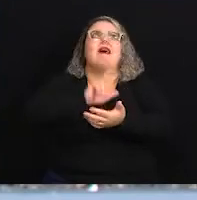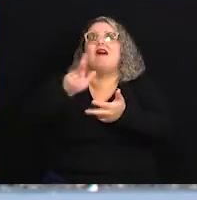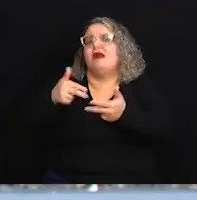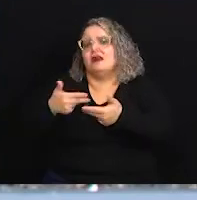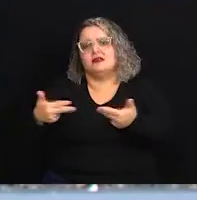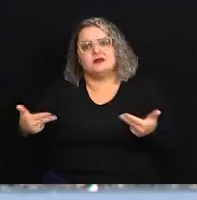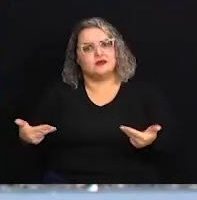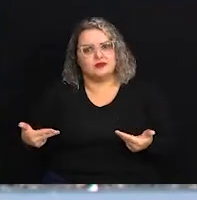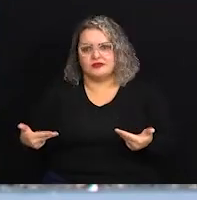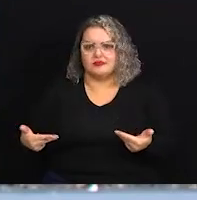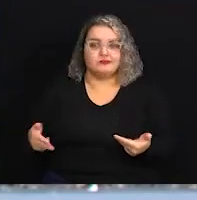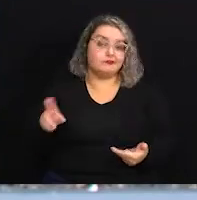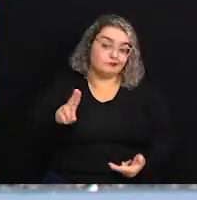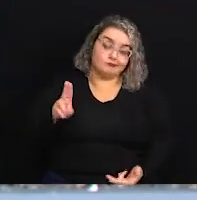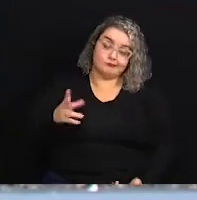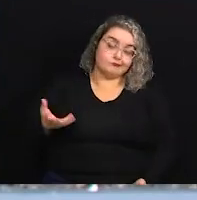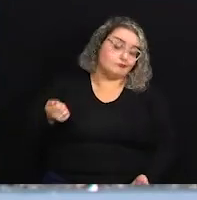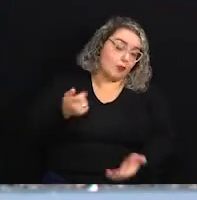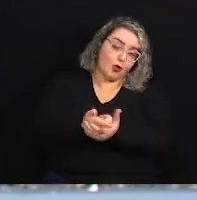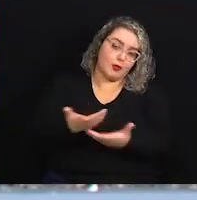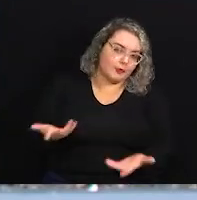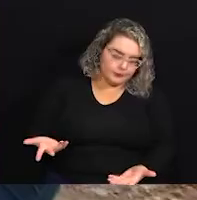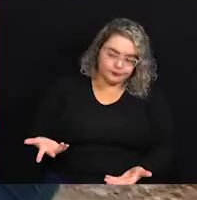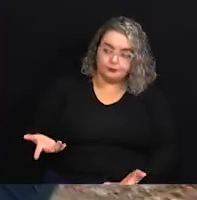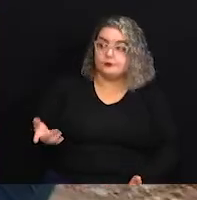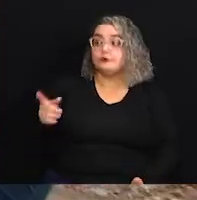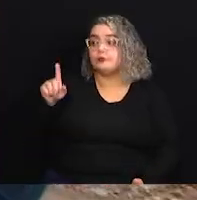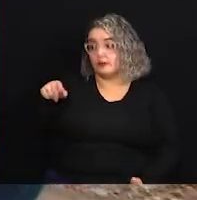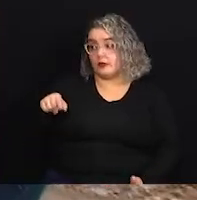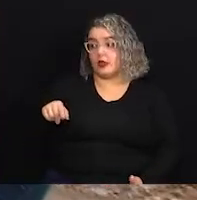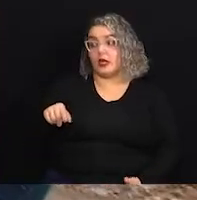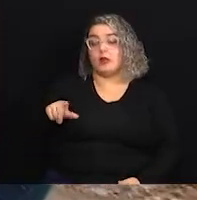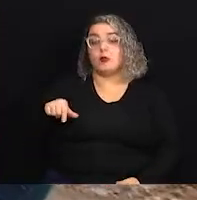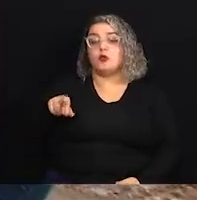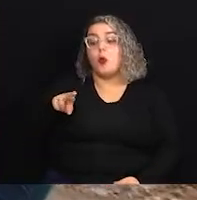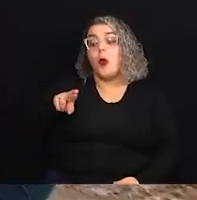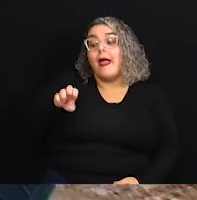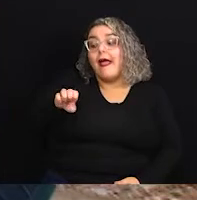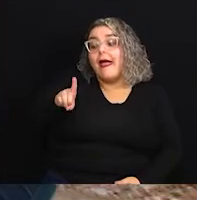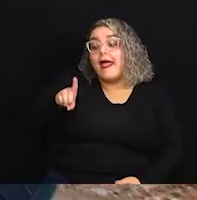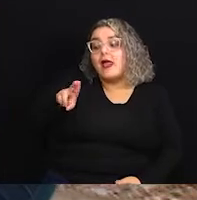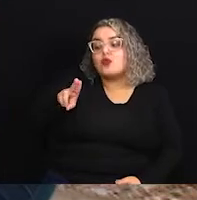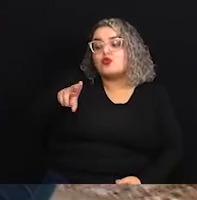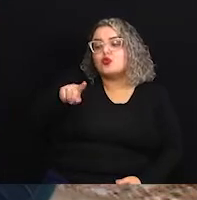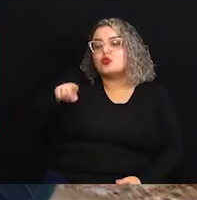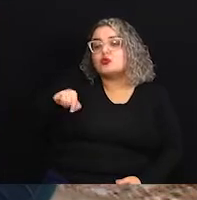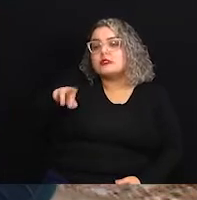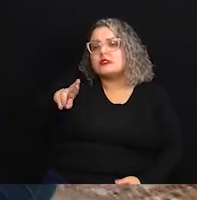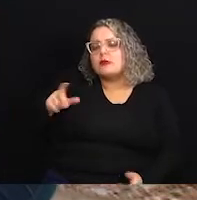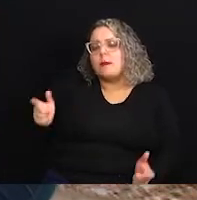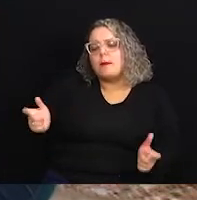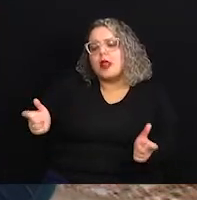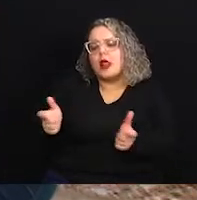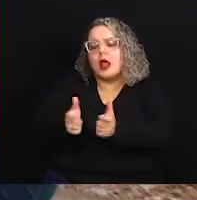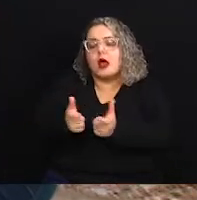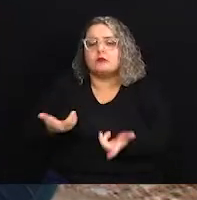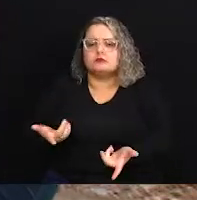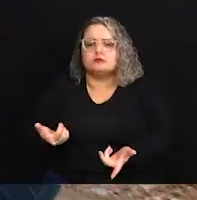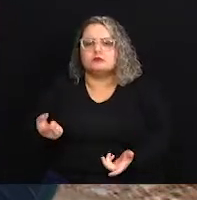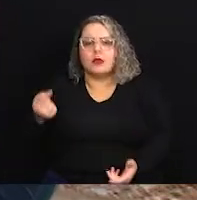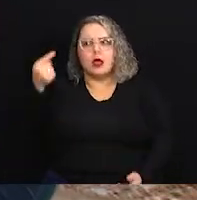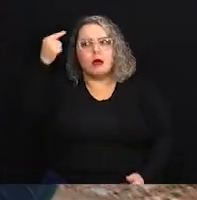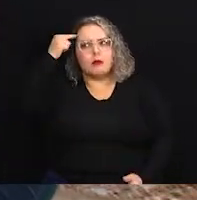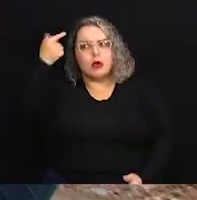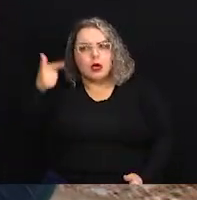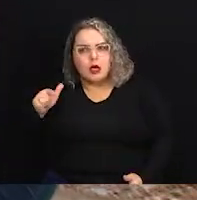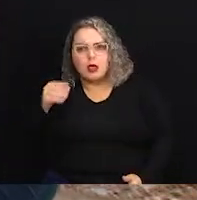estamos consumindo. Partindo desse princípio, logo vem o reduzir. Então, esse repensar, recusar e